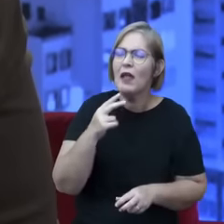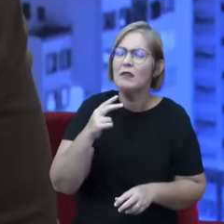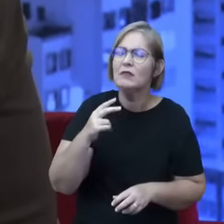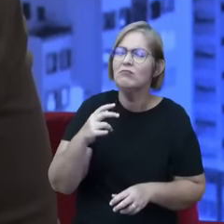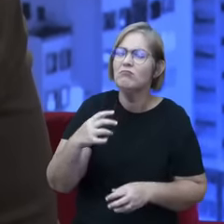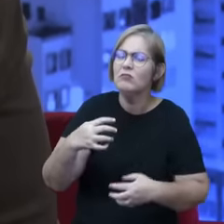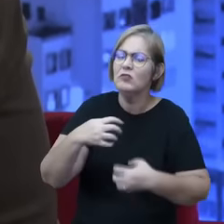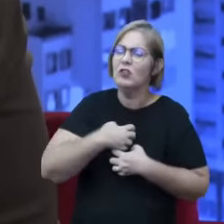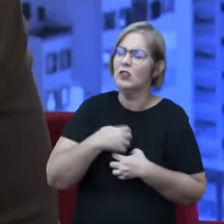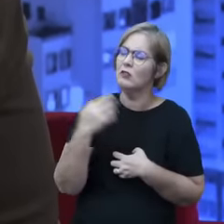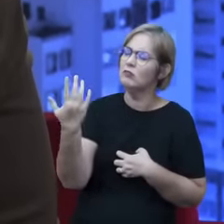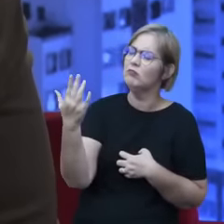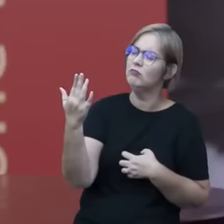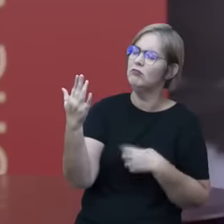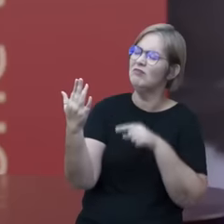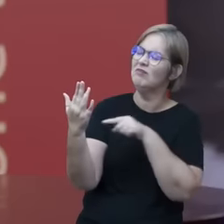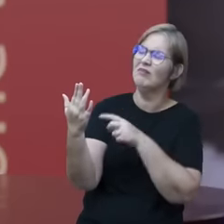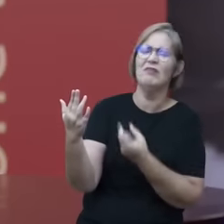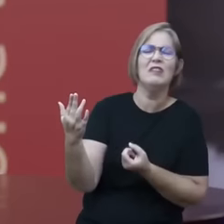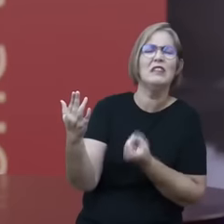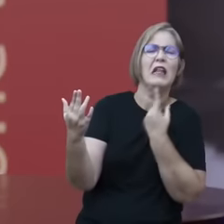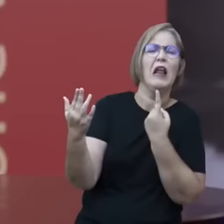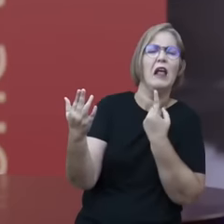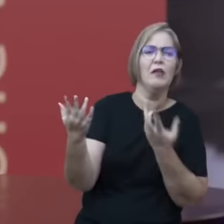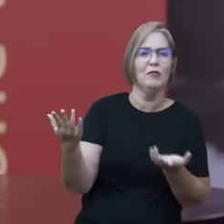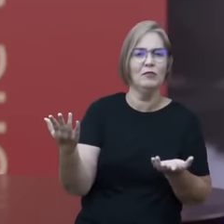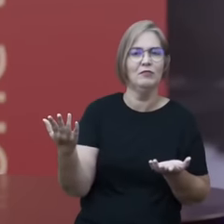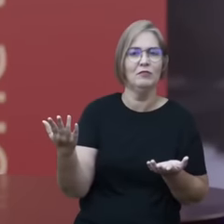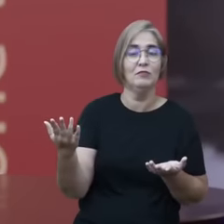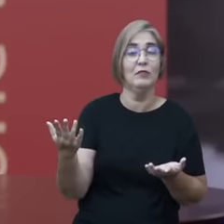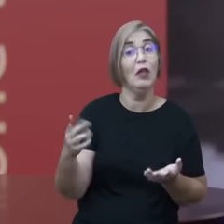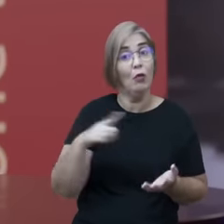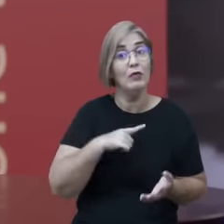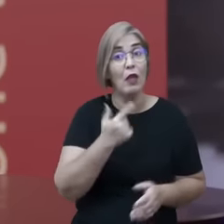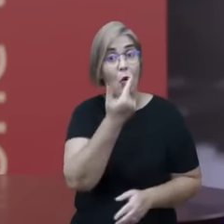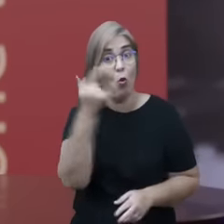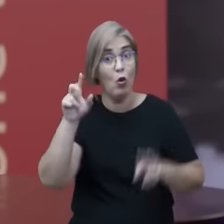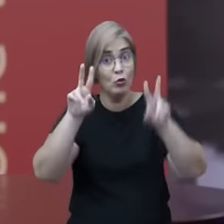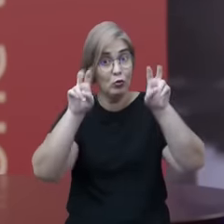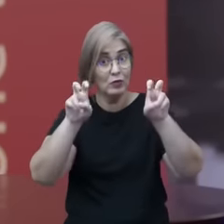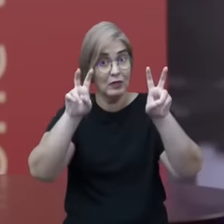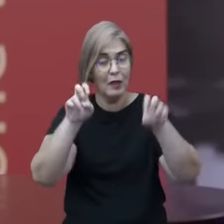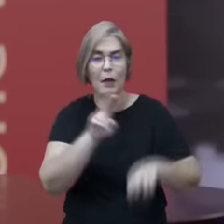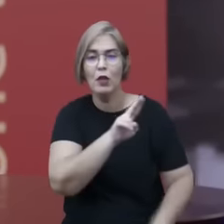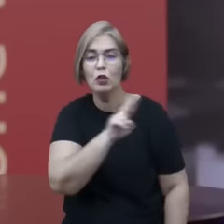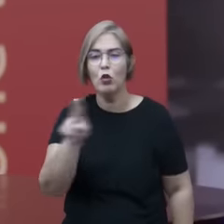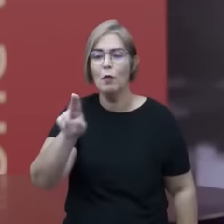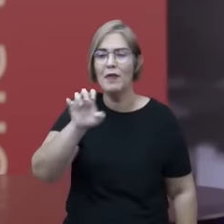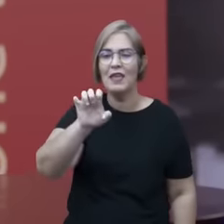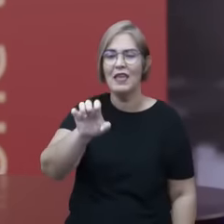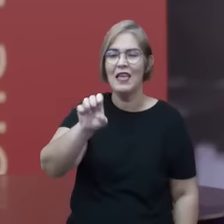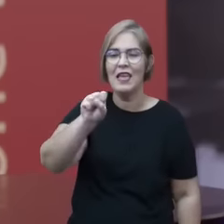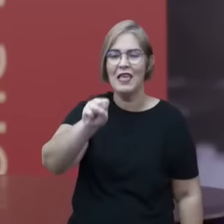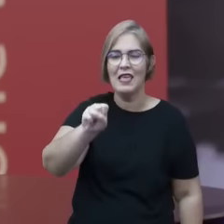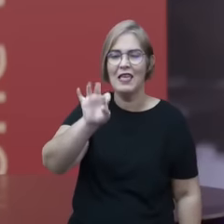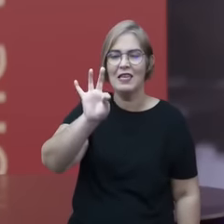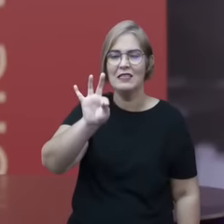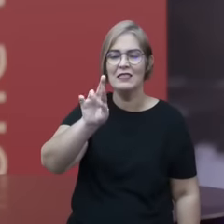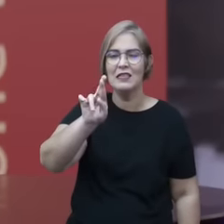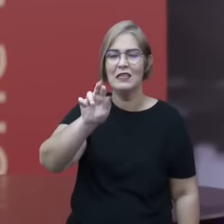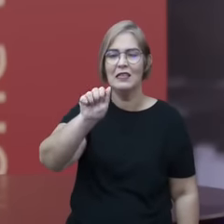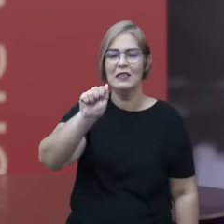dessa trilogia do absurdo, que é o tema do estrangeiro. O estrangeiro se remete a quê? Ao estranhamento,